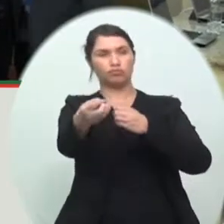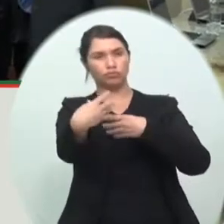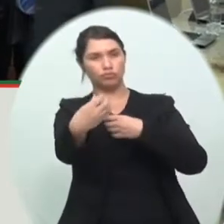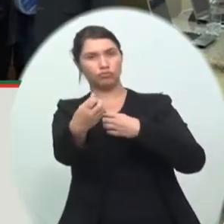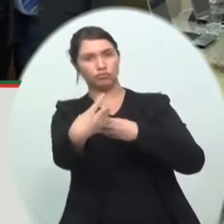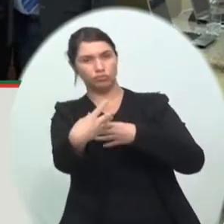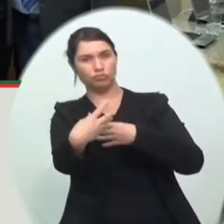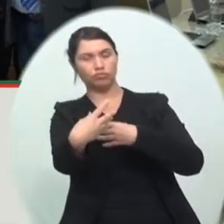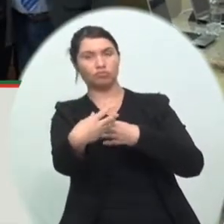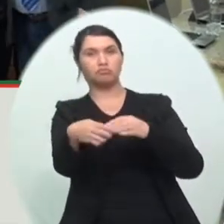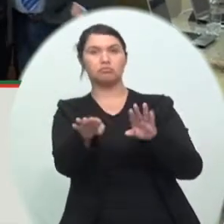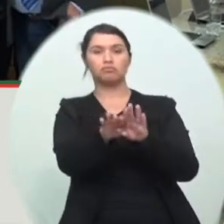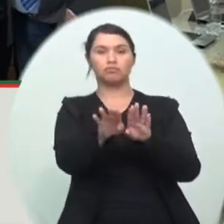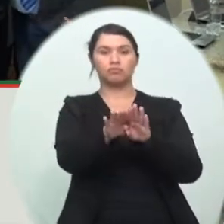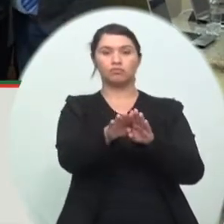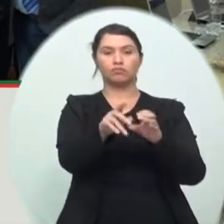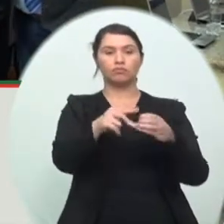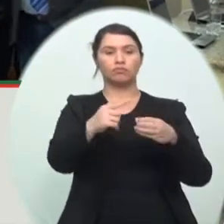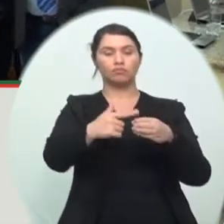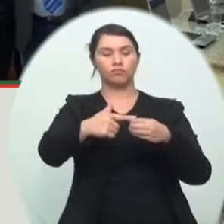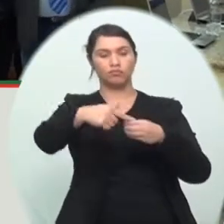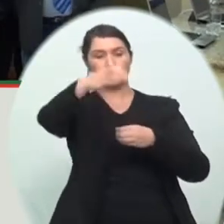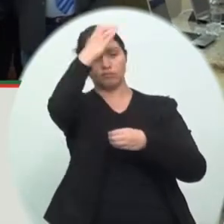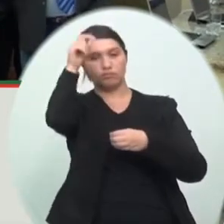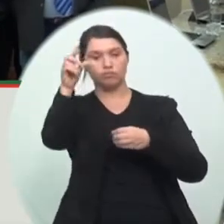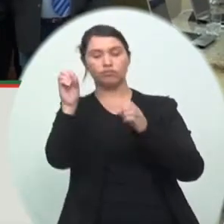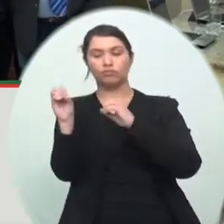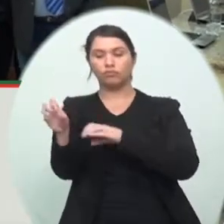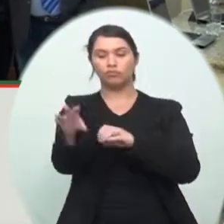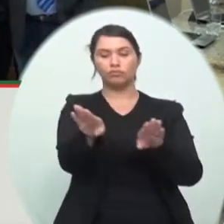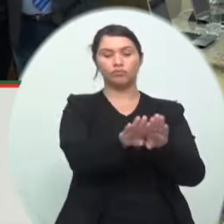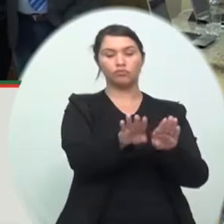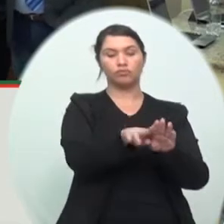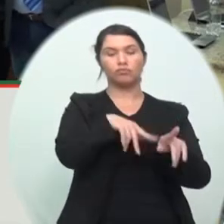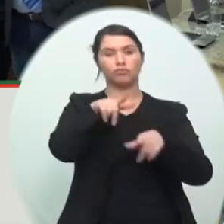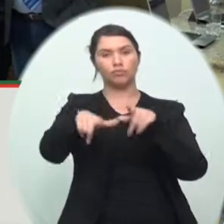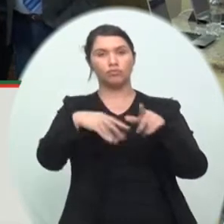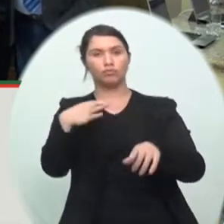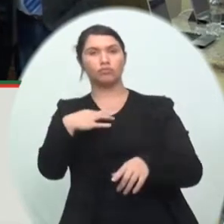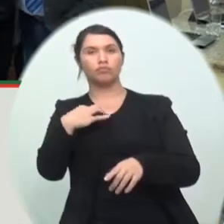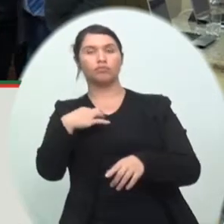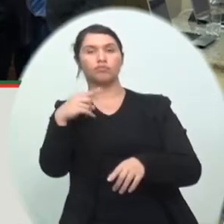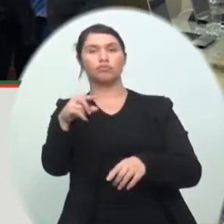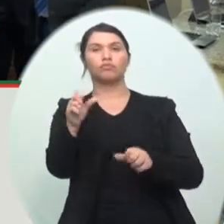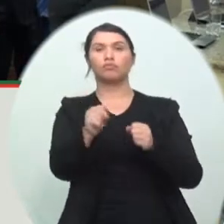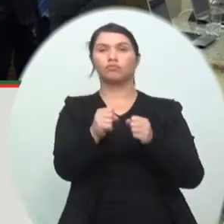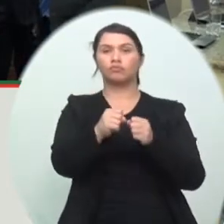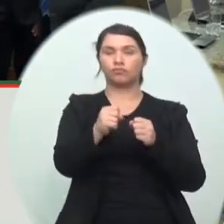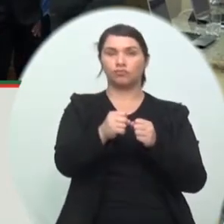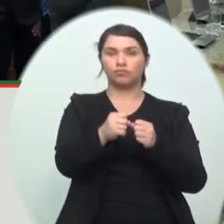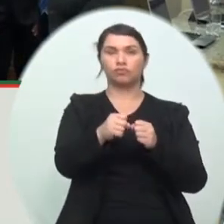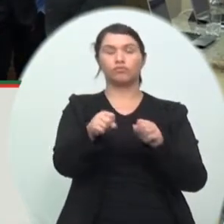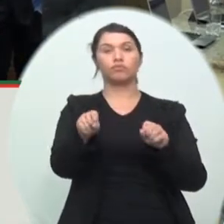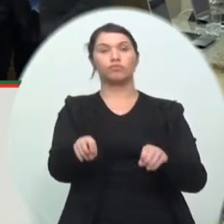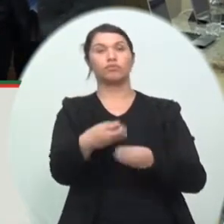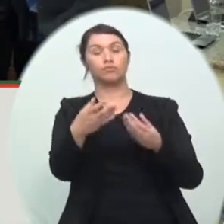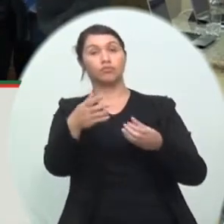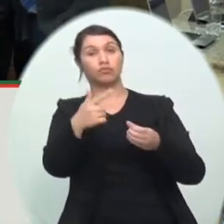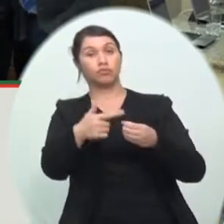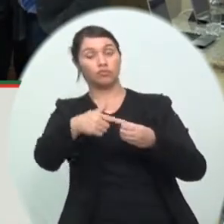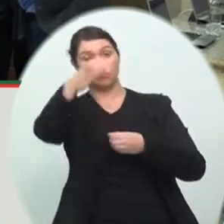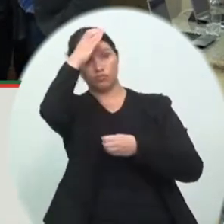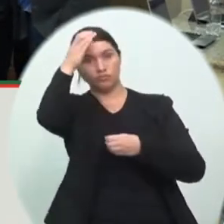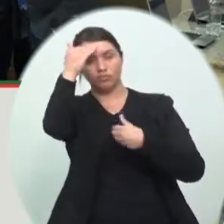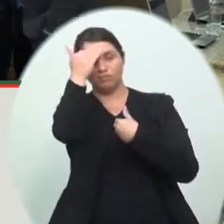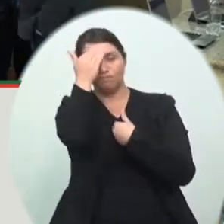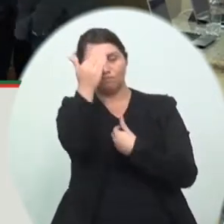GGI e muitos trabalhos voluntários que o senhor fez na nossa cidade. E a cidade de Criciúma é muito grata por isso. Por desta forma, essa grande homenagem